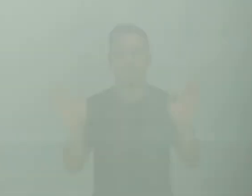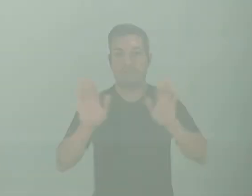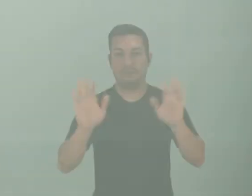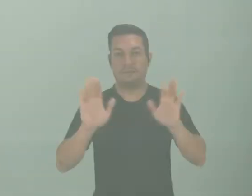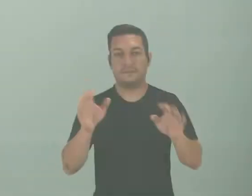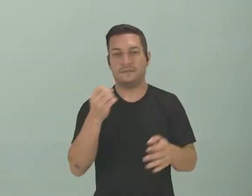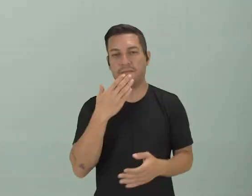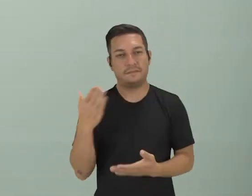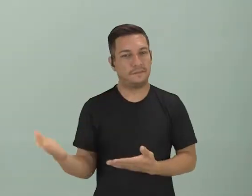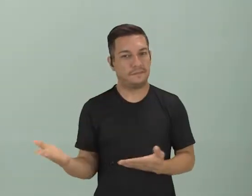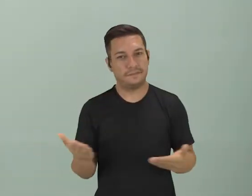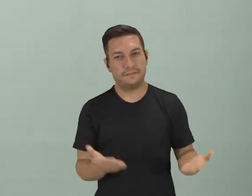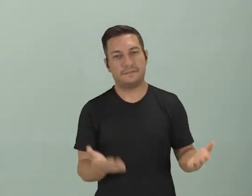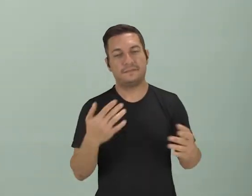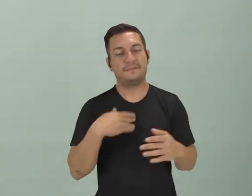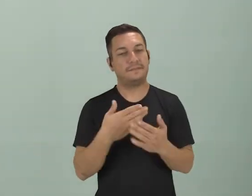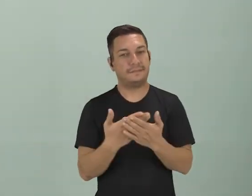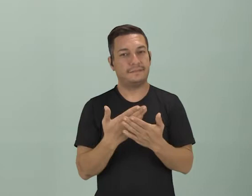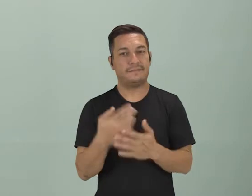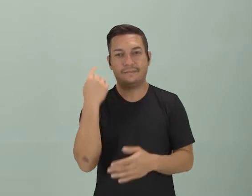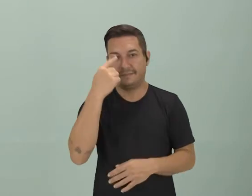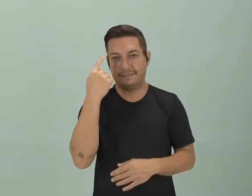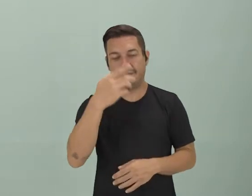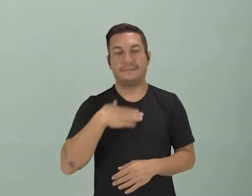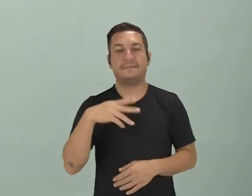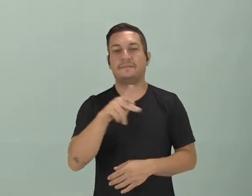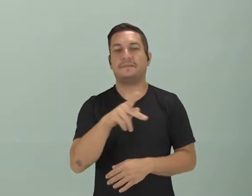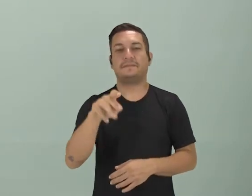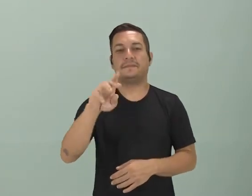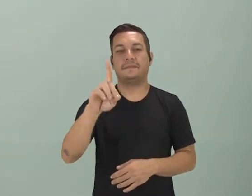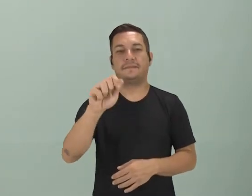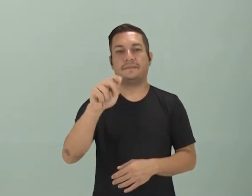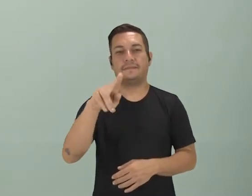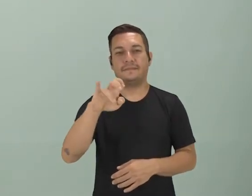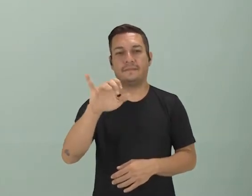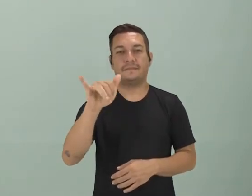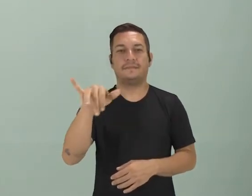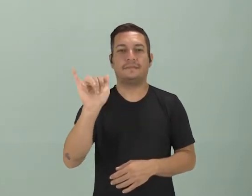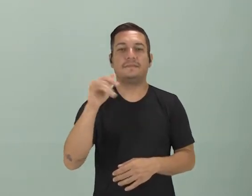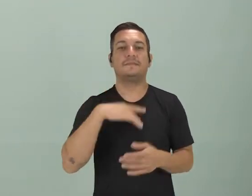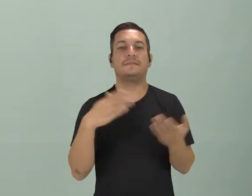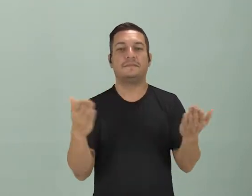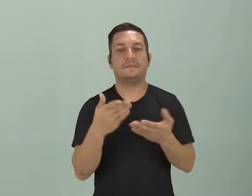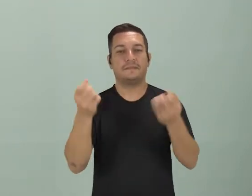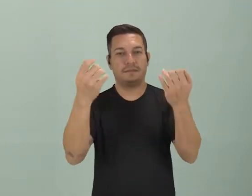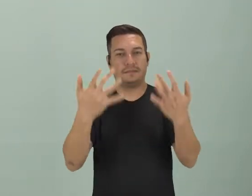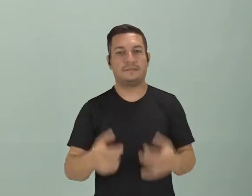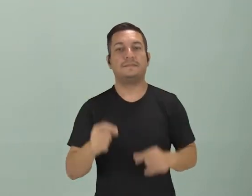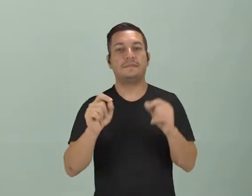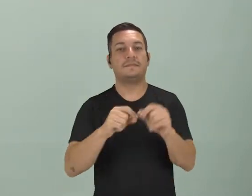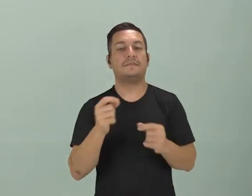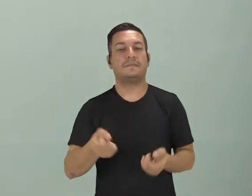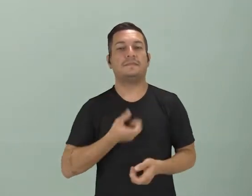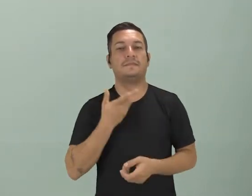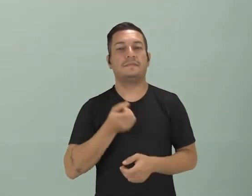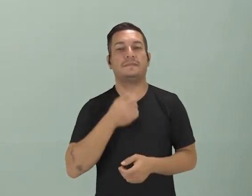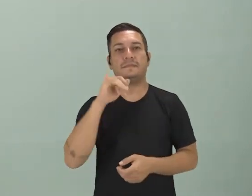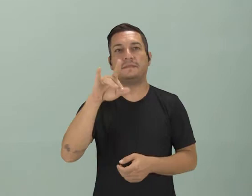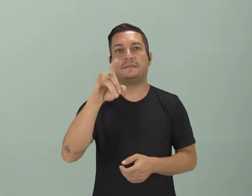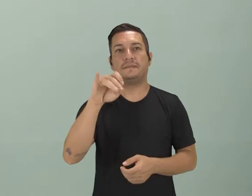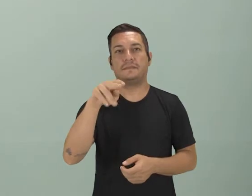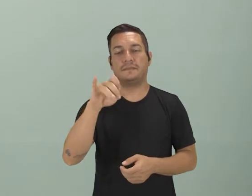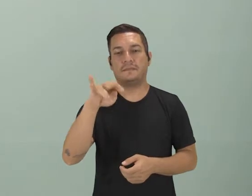Hola, bienvenidos a la clase de español. Yo soy la maestra Dayani y hoy vamos a hablar de las expresiones